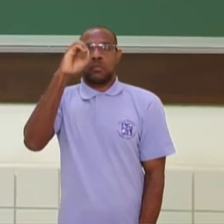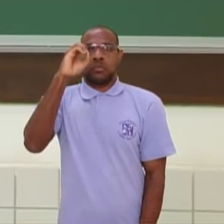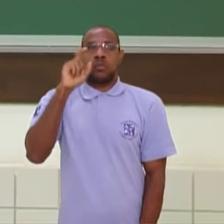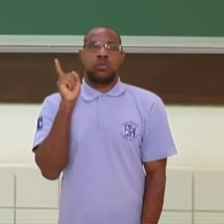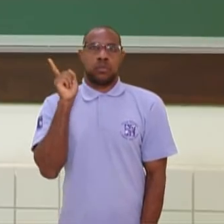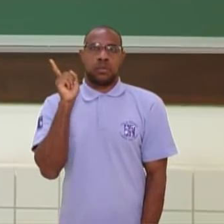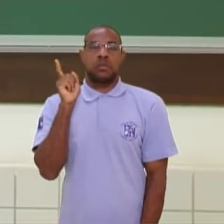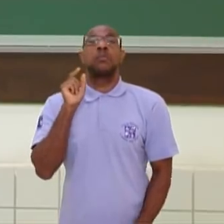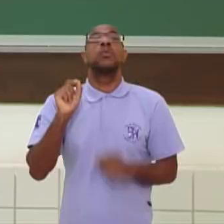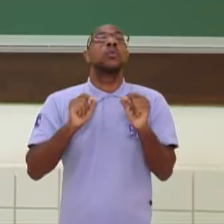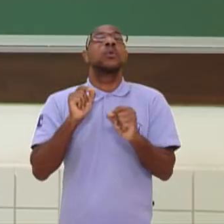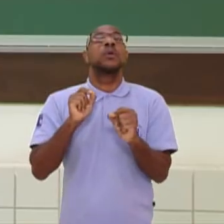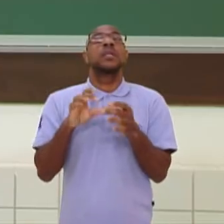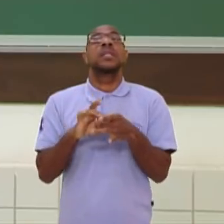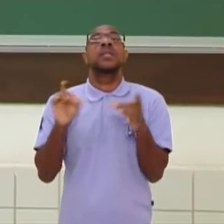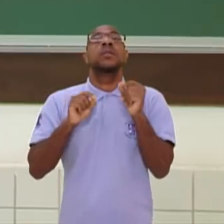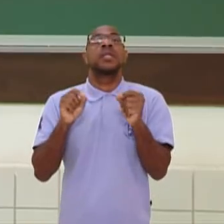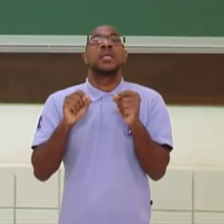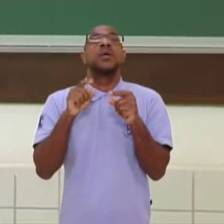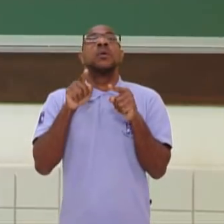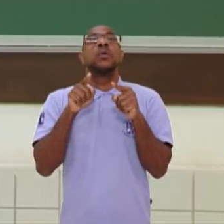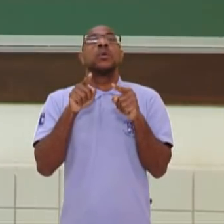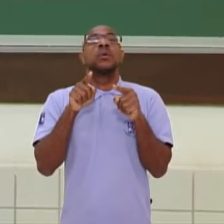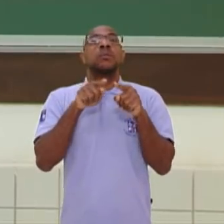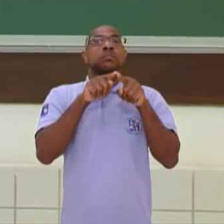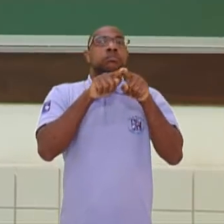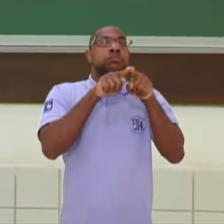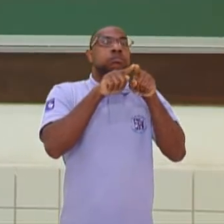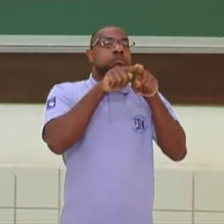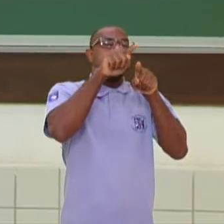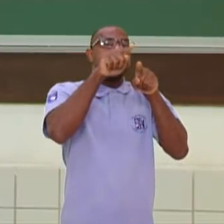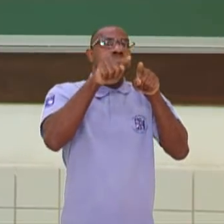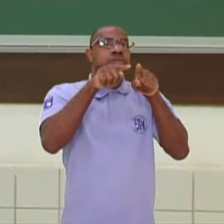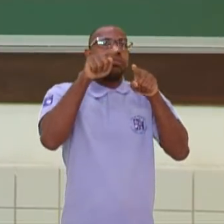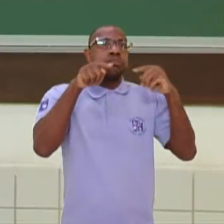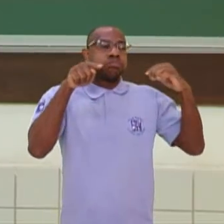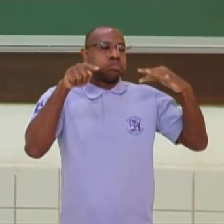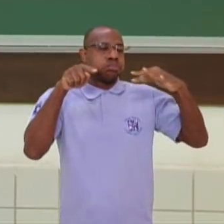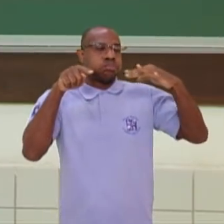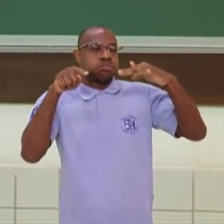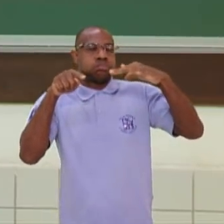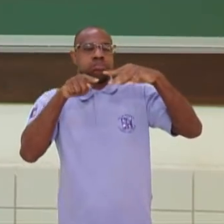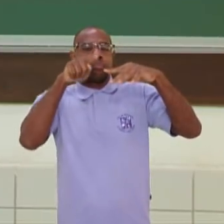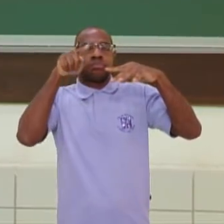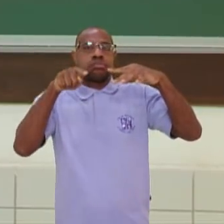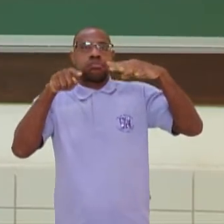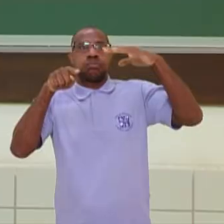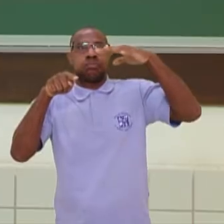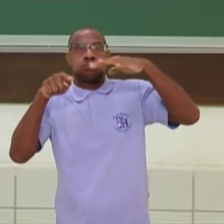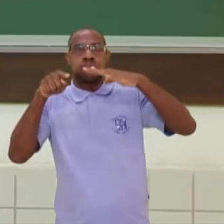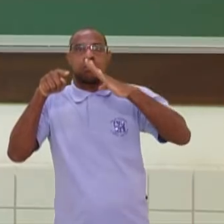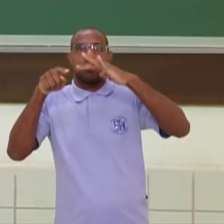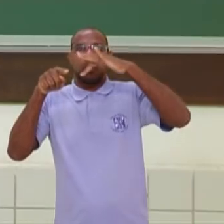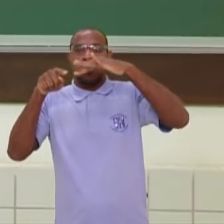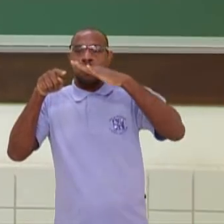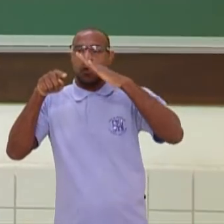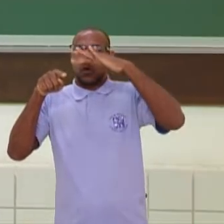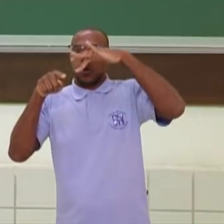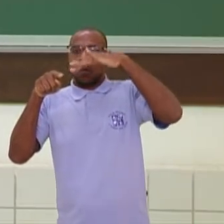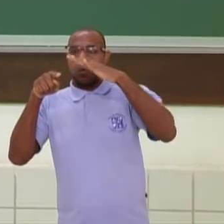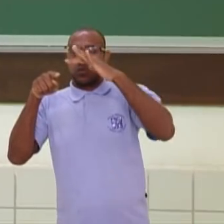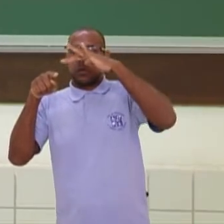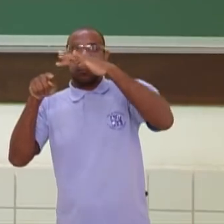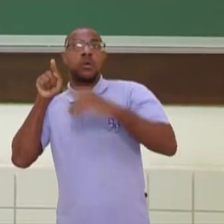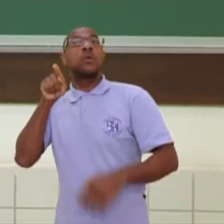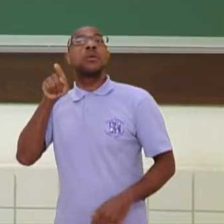você vai ter? Você permite o fluxo de uma parte do espectro aqui eletromagnético. Agora,